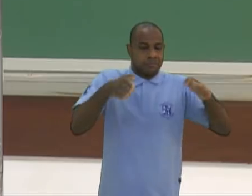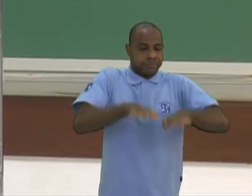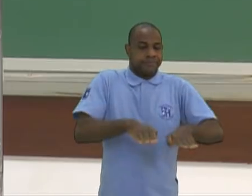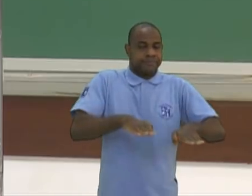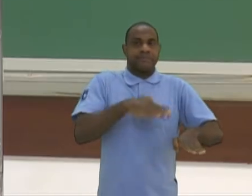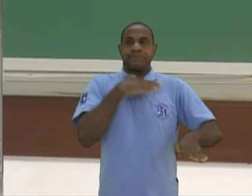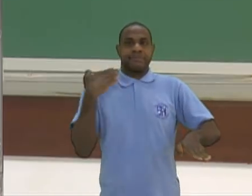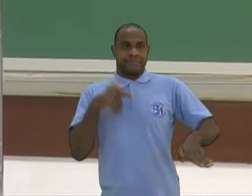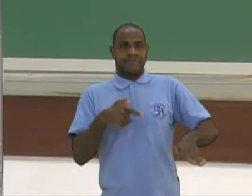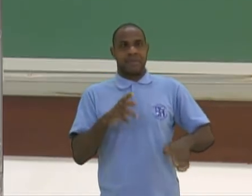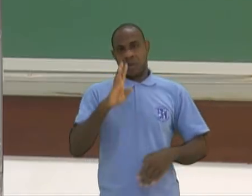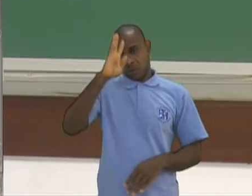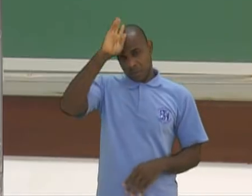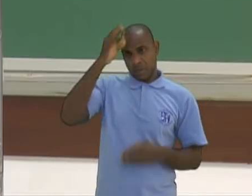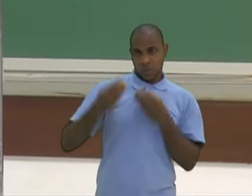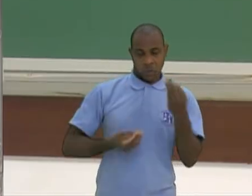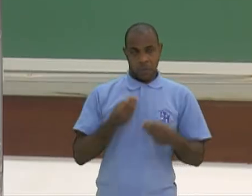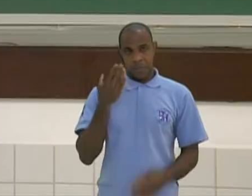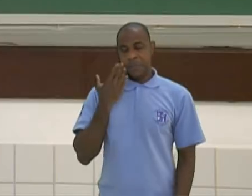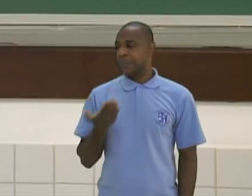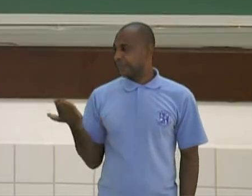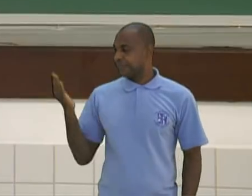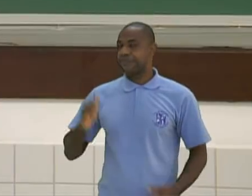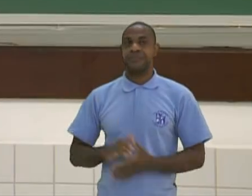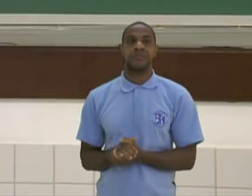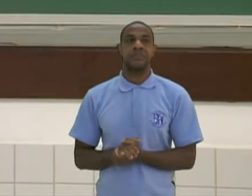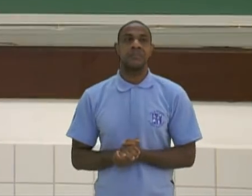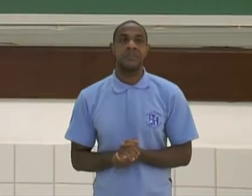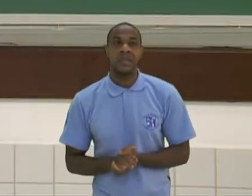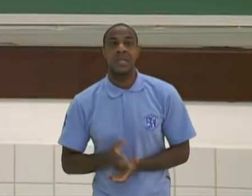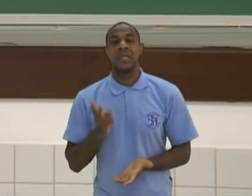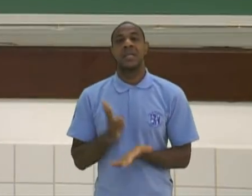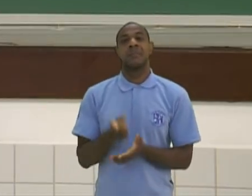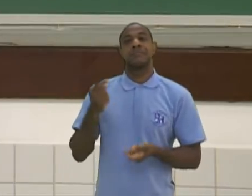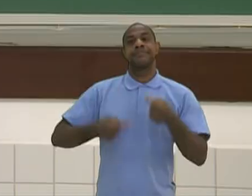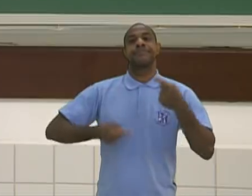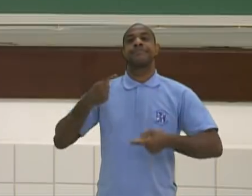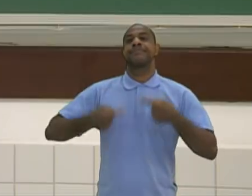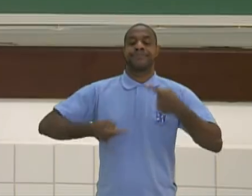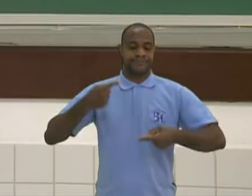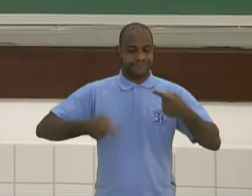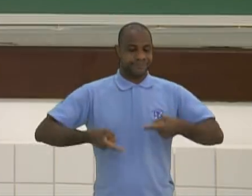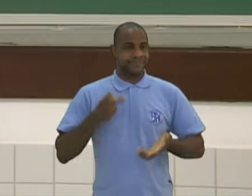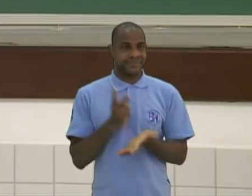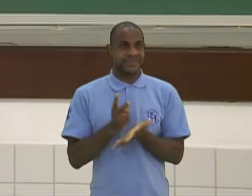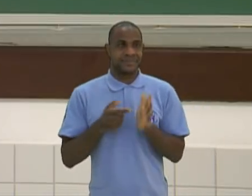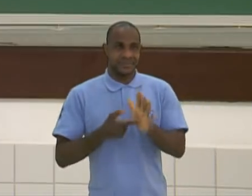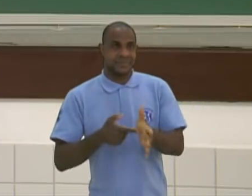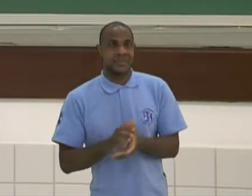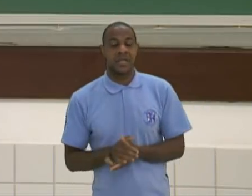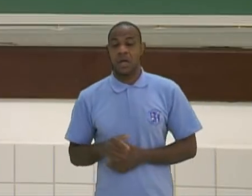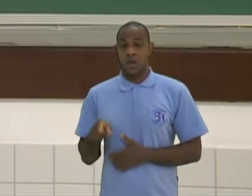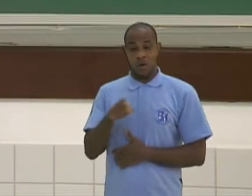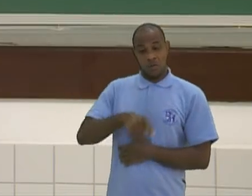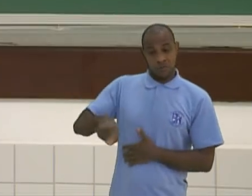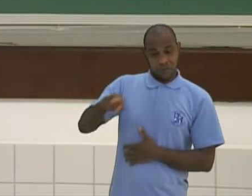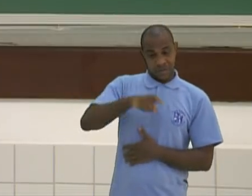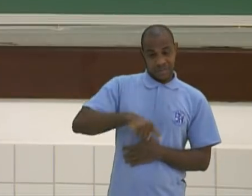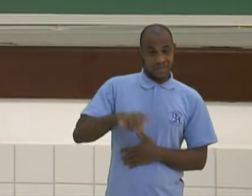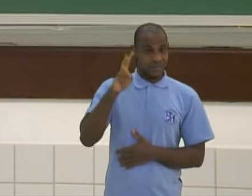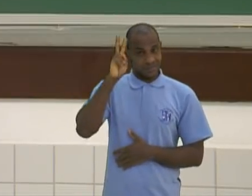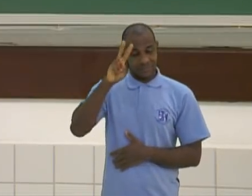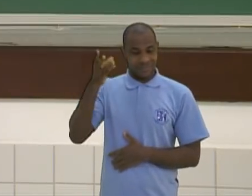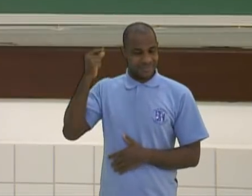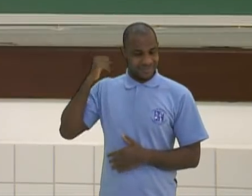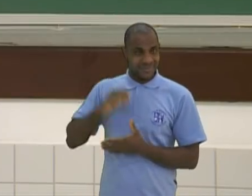do cristianismo no Império. A gente sempre começa a nossa discussão fazendo a problematização da nossa aula. Agora vocês são os historiadores ativos da nossa